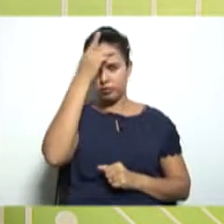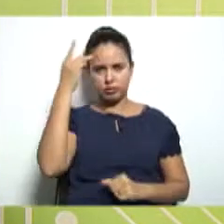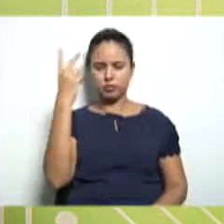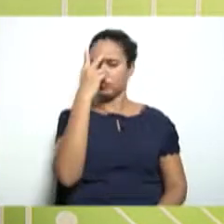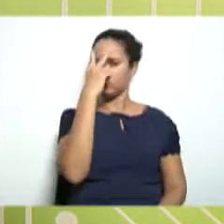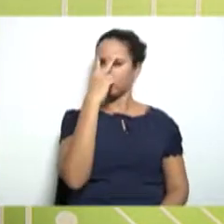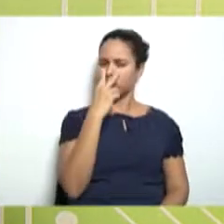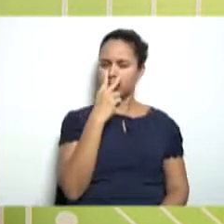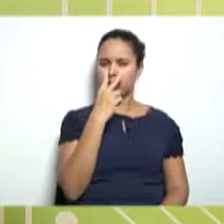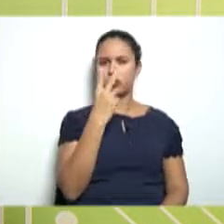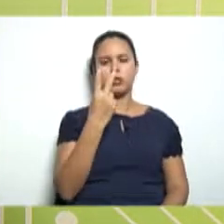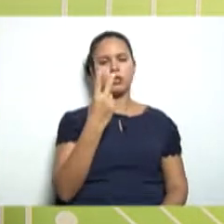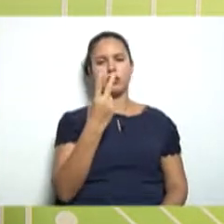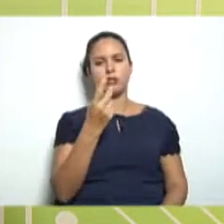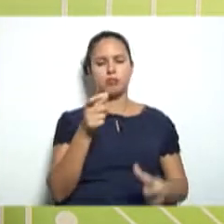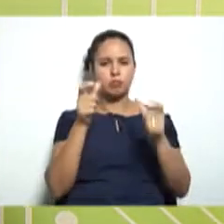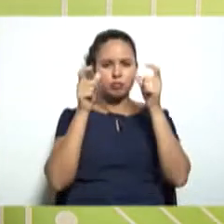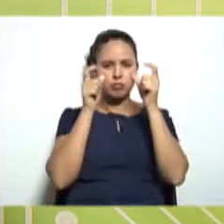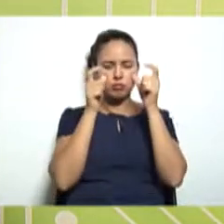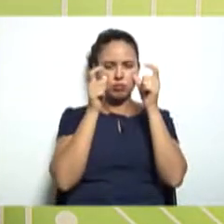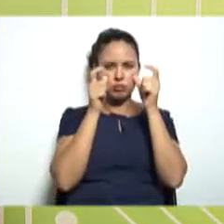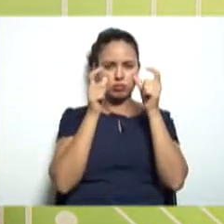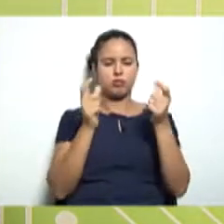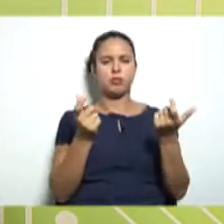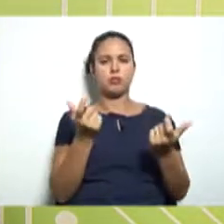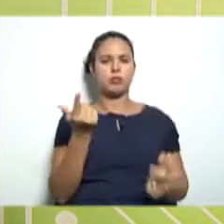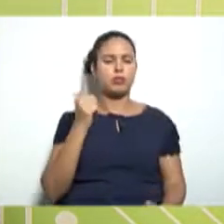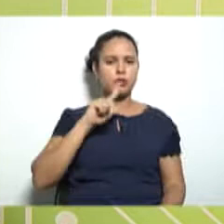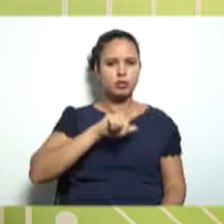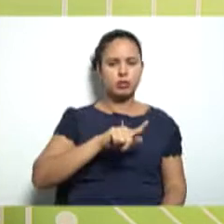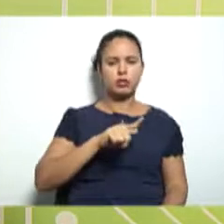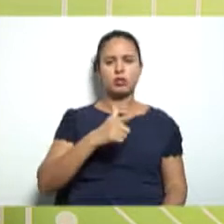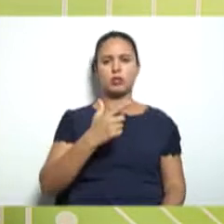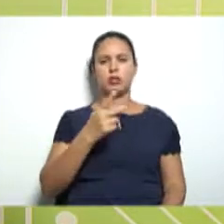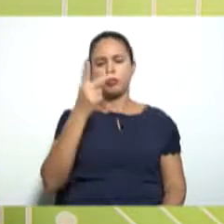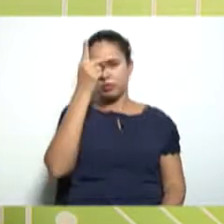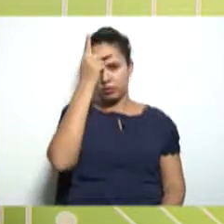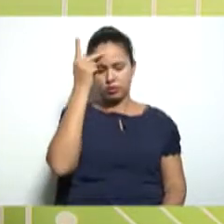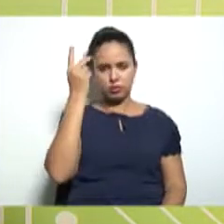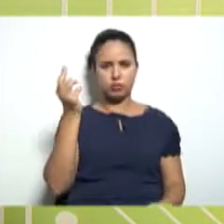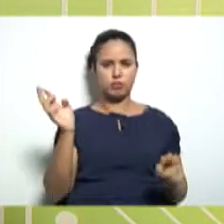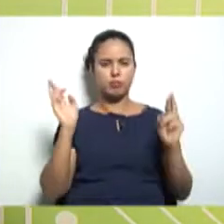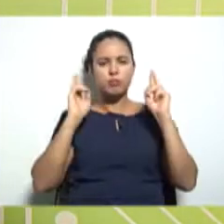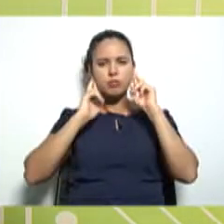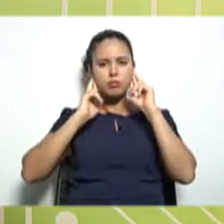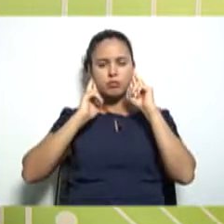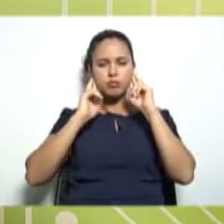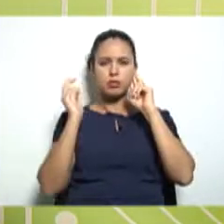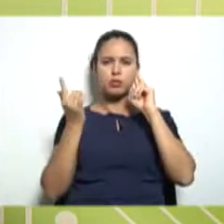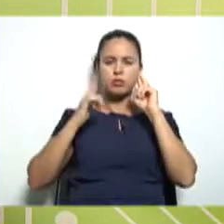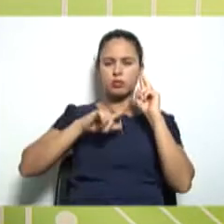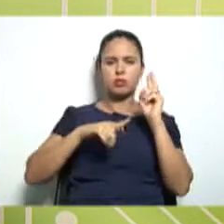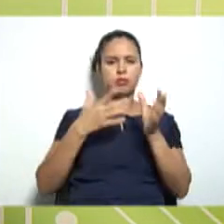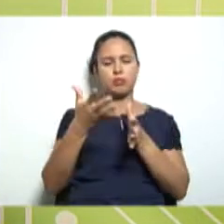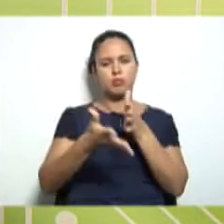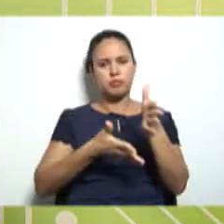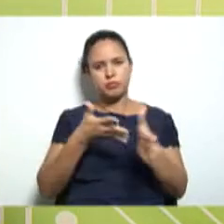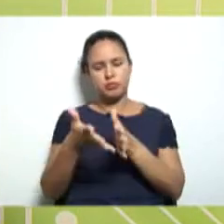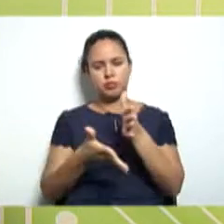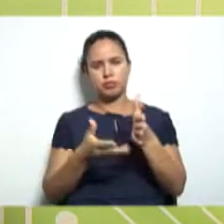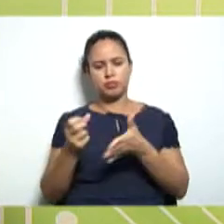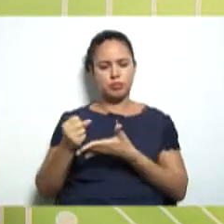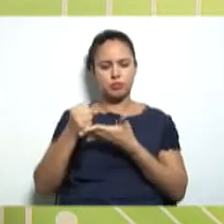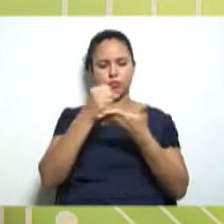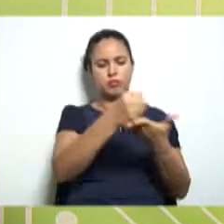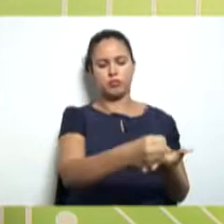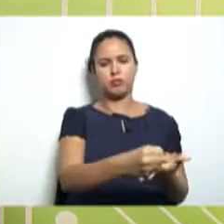pouco melhor, um treinamento que vai ajudar a pessoa a conhecer a linguagem de sinais, ou conhecer outras formas de comunicação, que vão ajudar a se inserir no mundo do